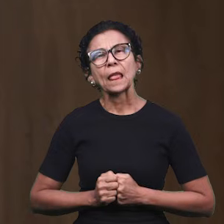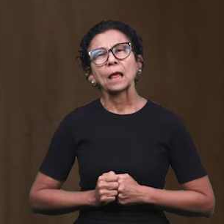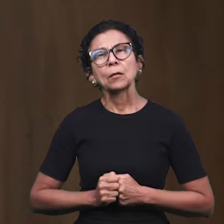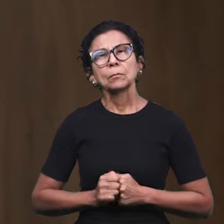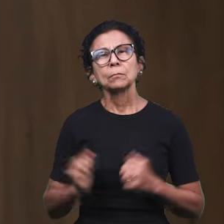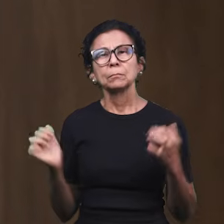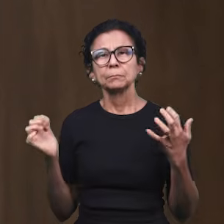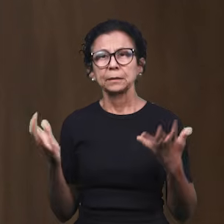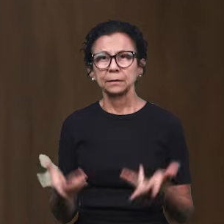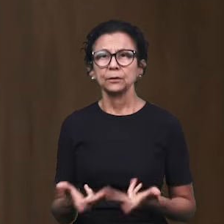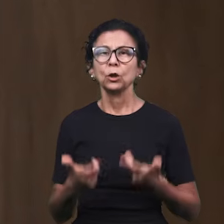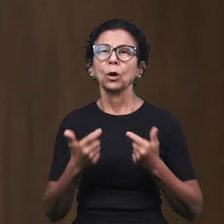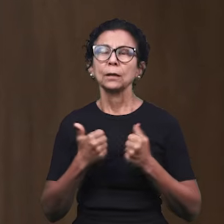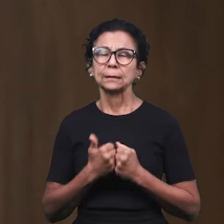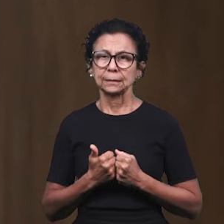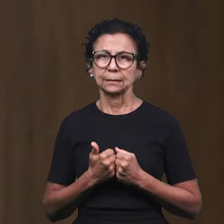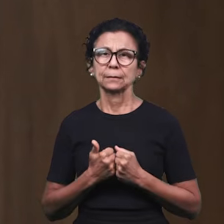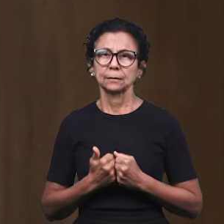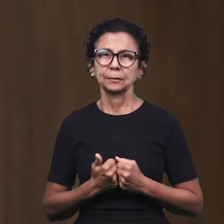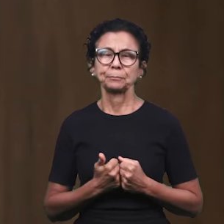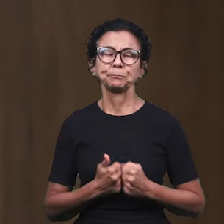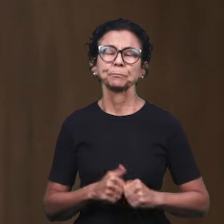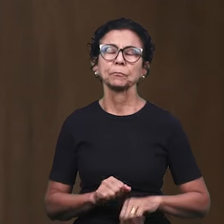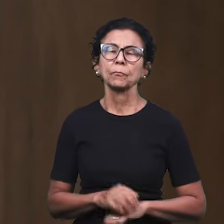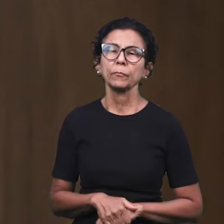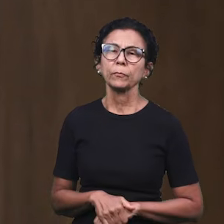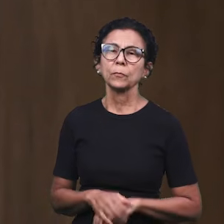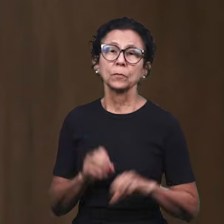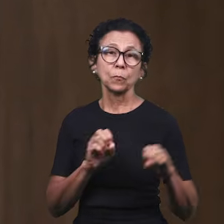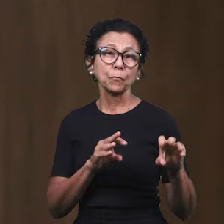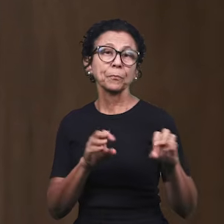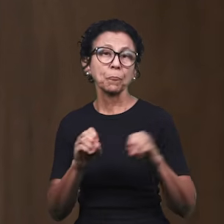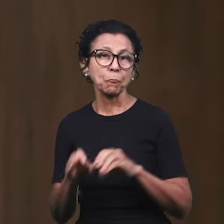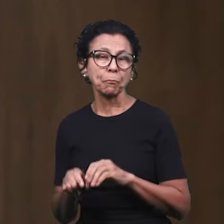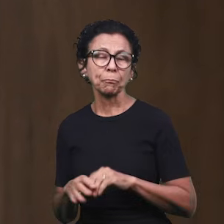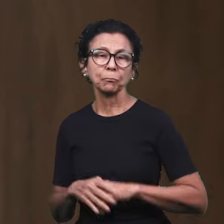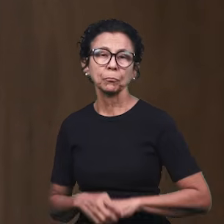maneira maravilhosa, né? Nós vemos aqui,